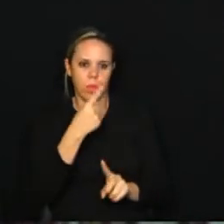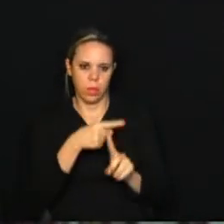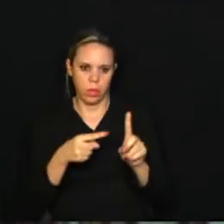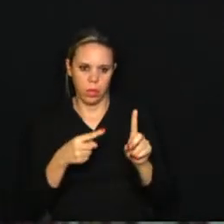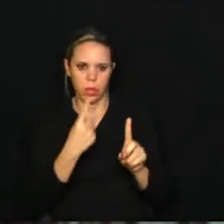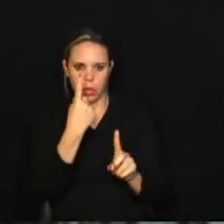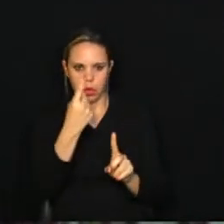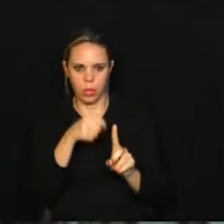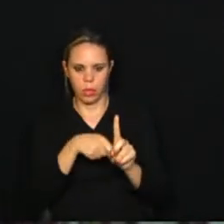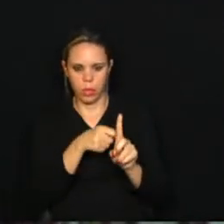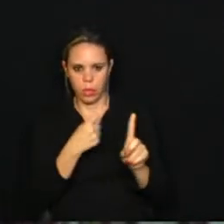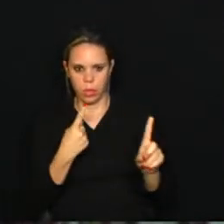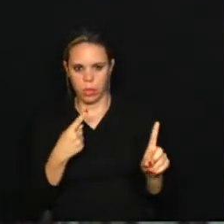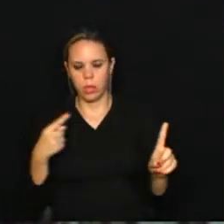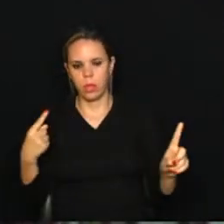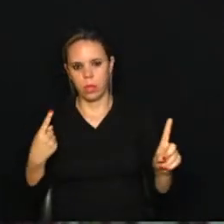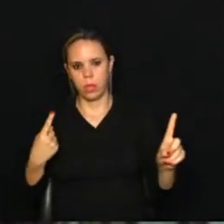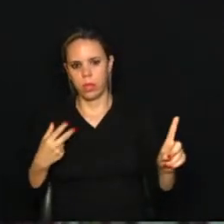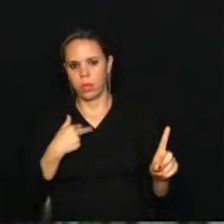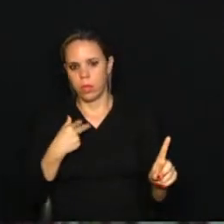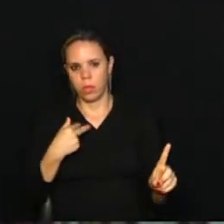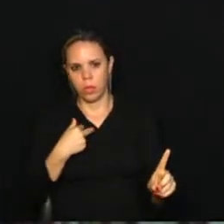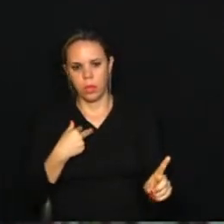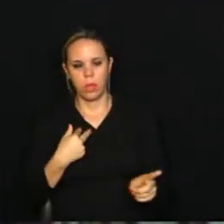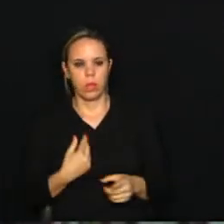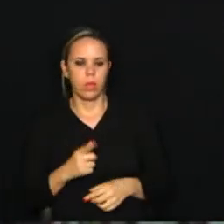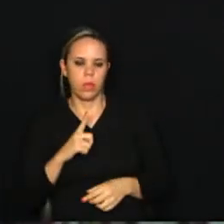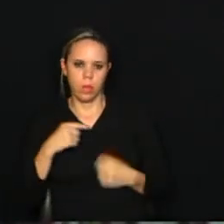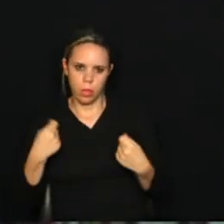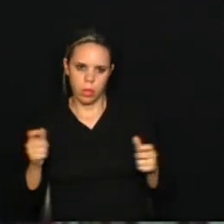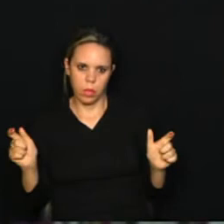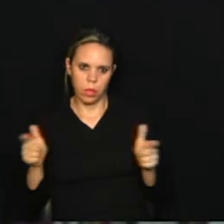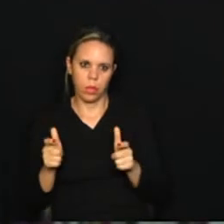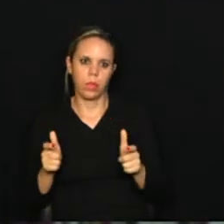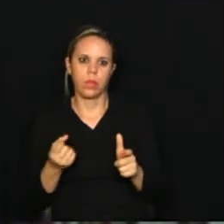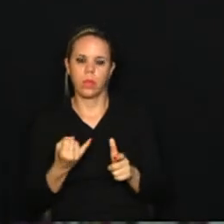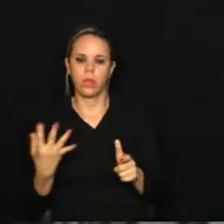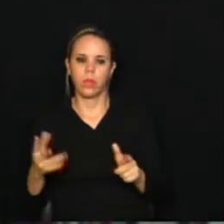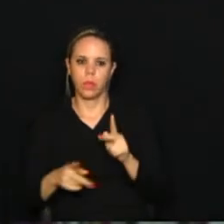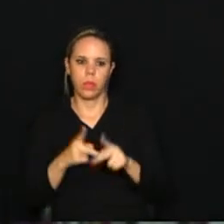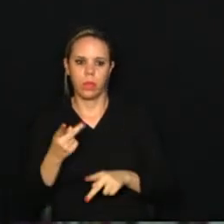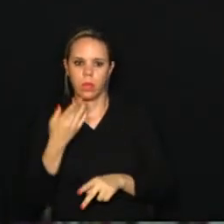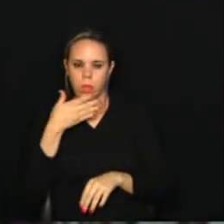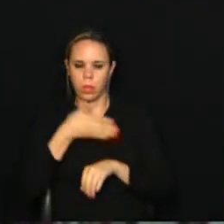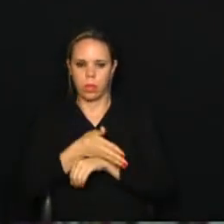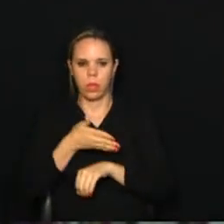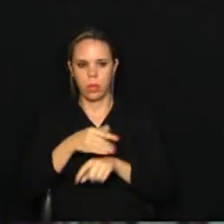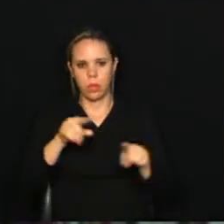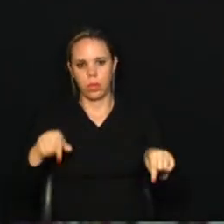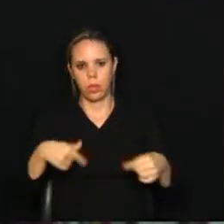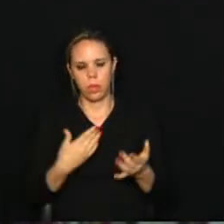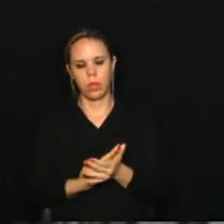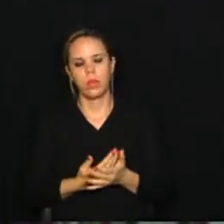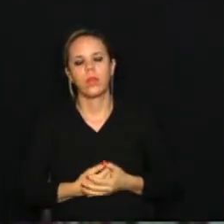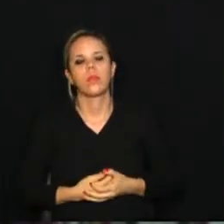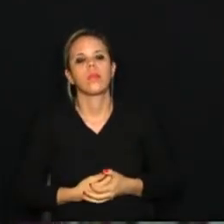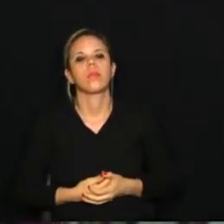metro. Se não der para ser 1,5 metro, tem que diminuir o número de crianças na sala,